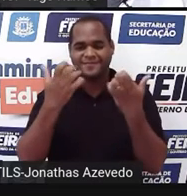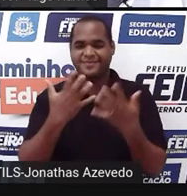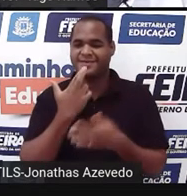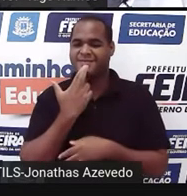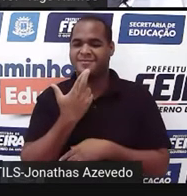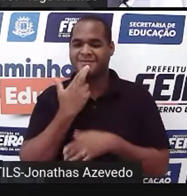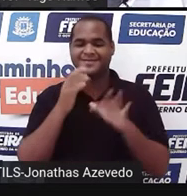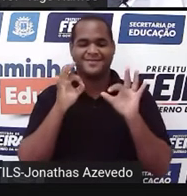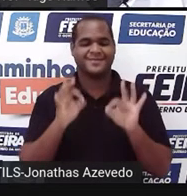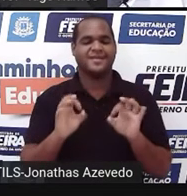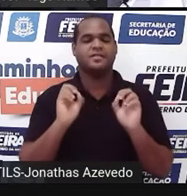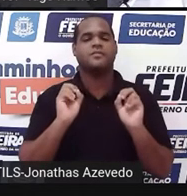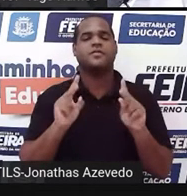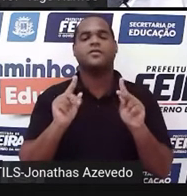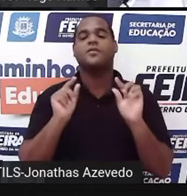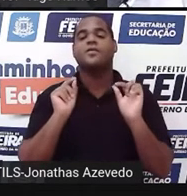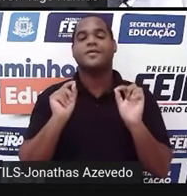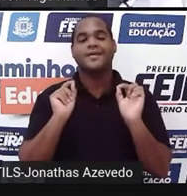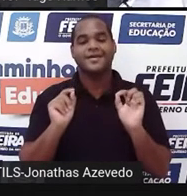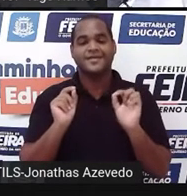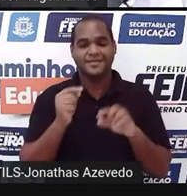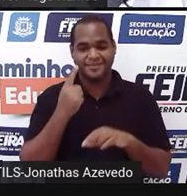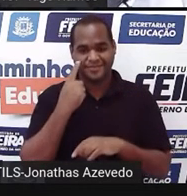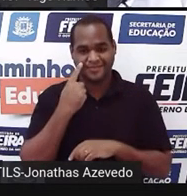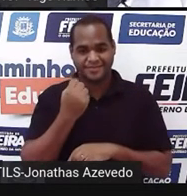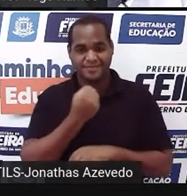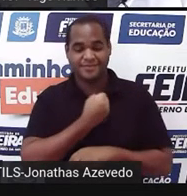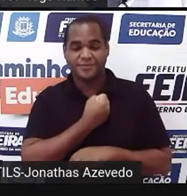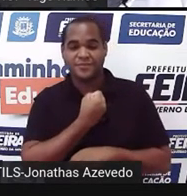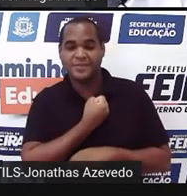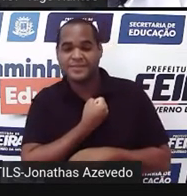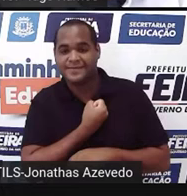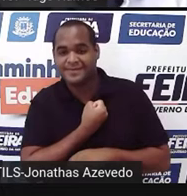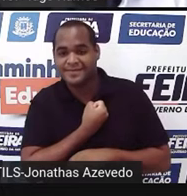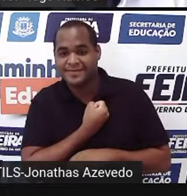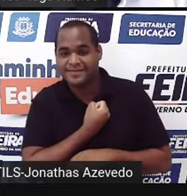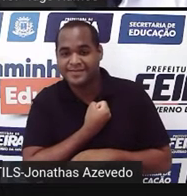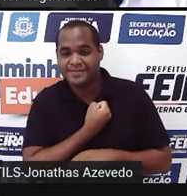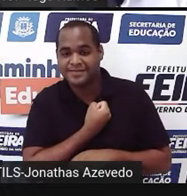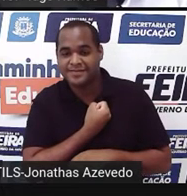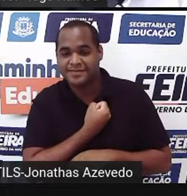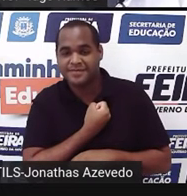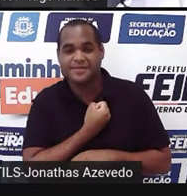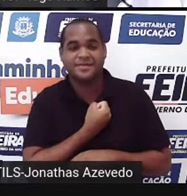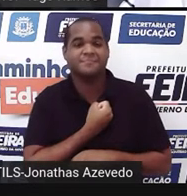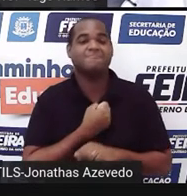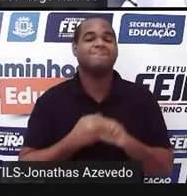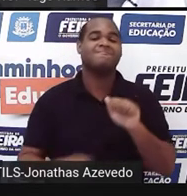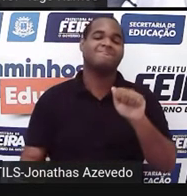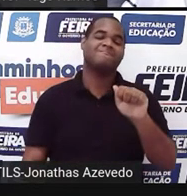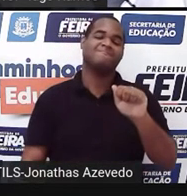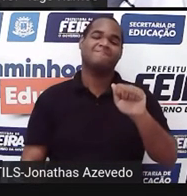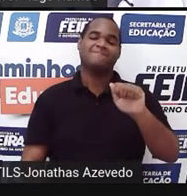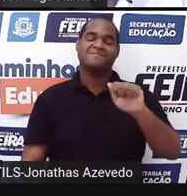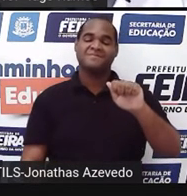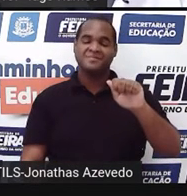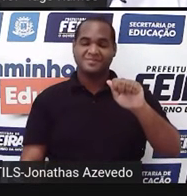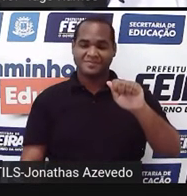resposta correta é o que está no item a